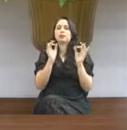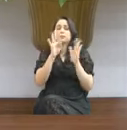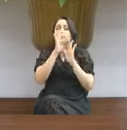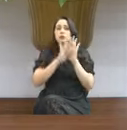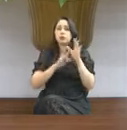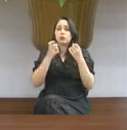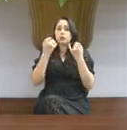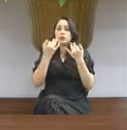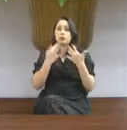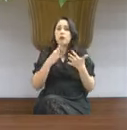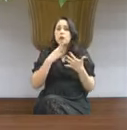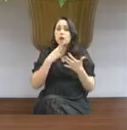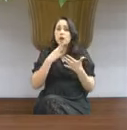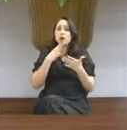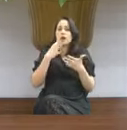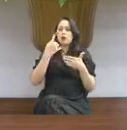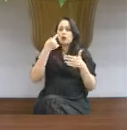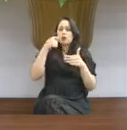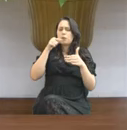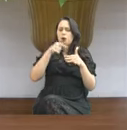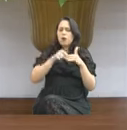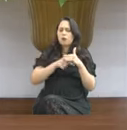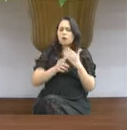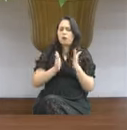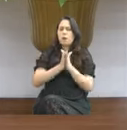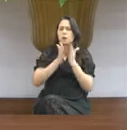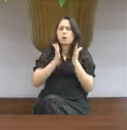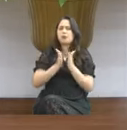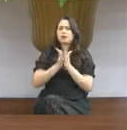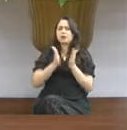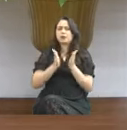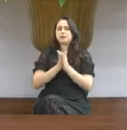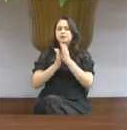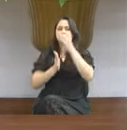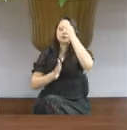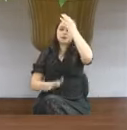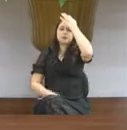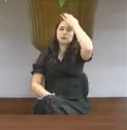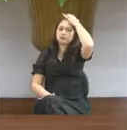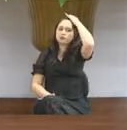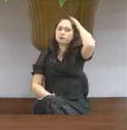extrema pobreza. Uau! Mas não é a igreja?